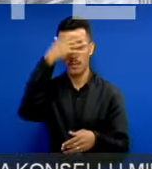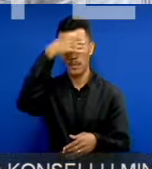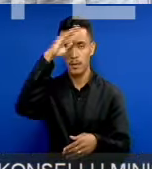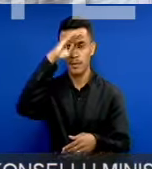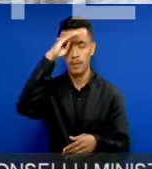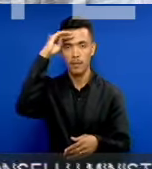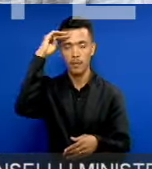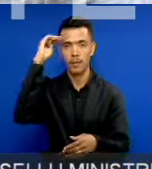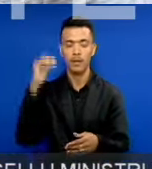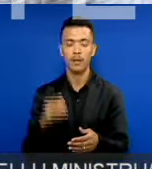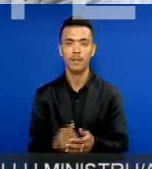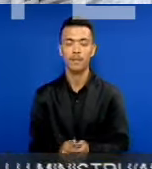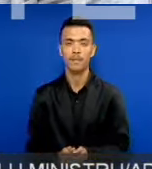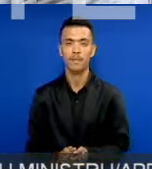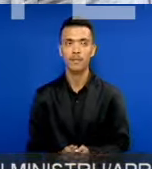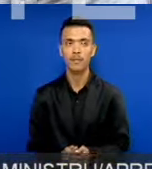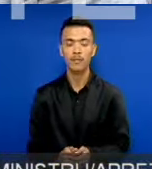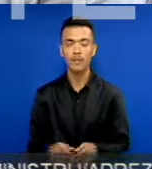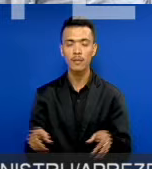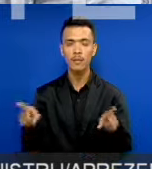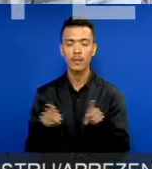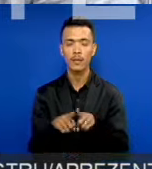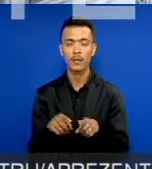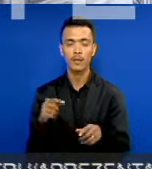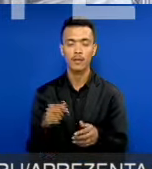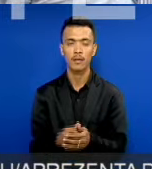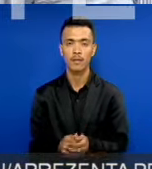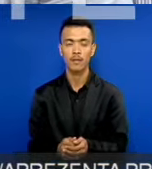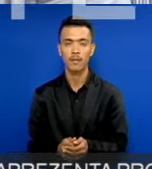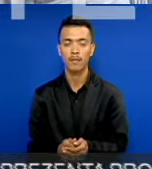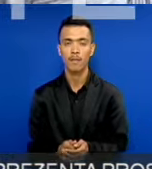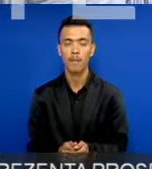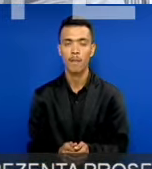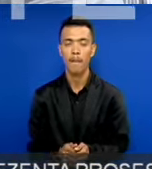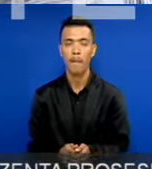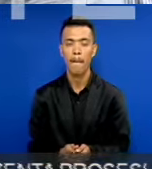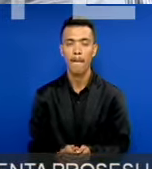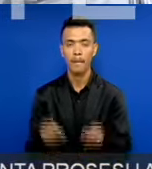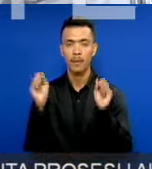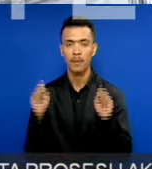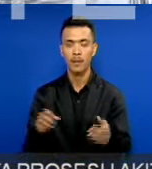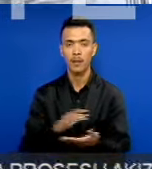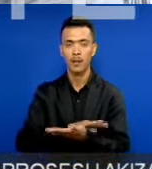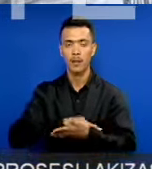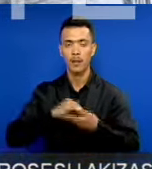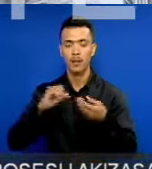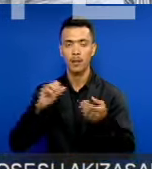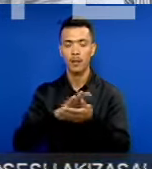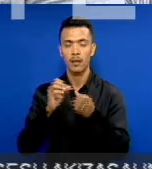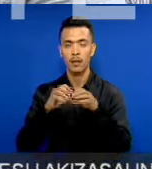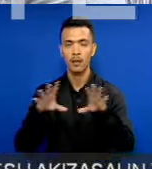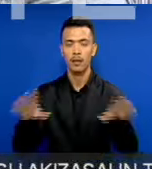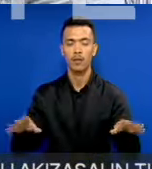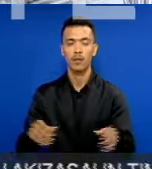ser fitar, fitar, né, picar jarauat, e sim metan, já sabe, labar e ser com a sarampo, né. E daí nemos bela lá com outro metan, se nemos coletar mão no